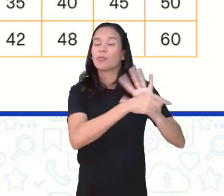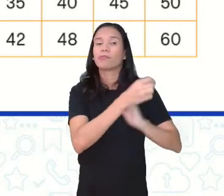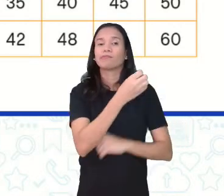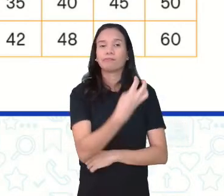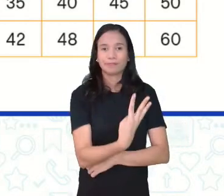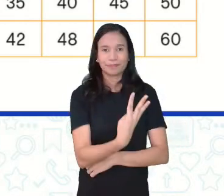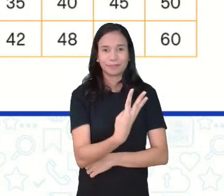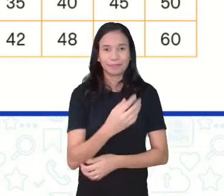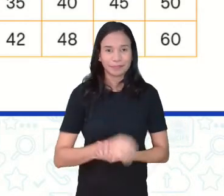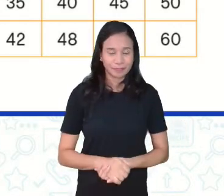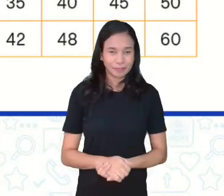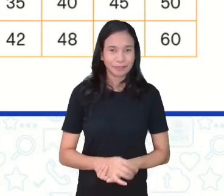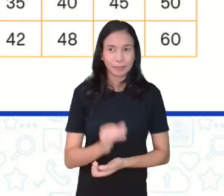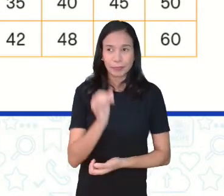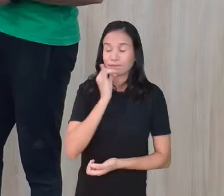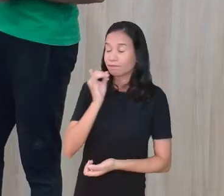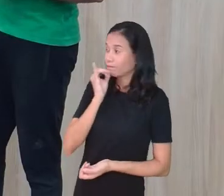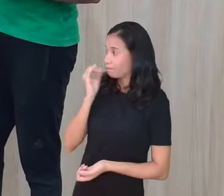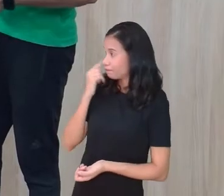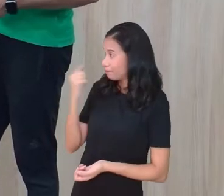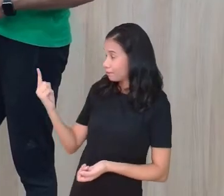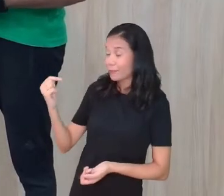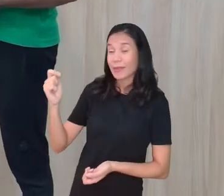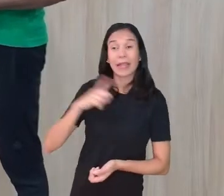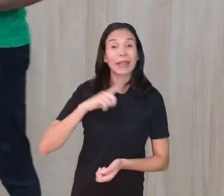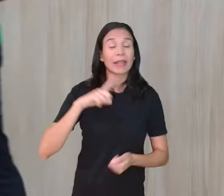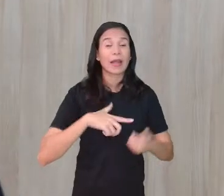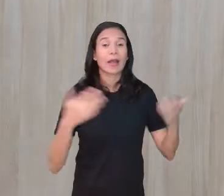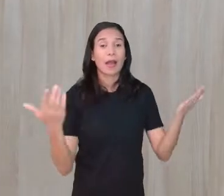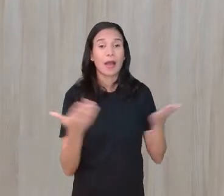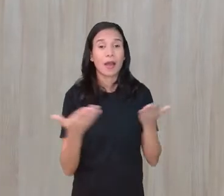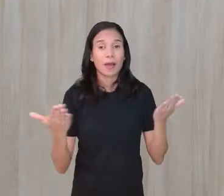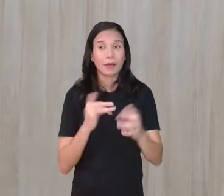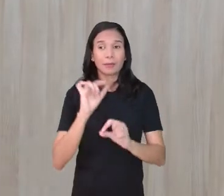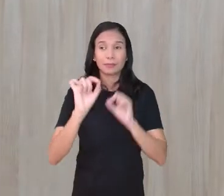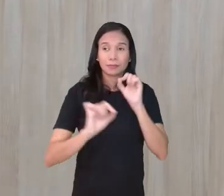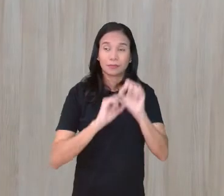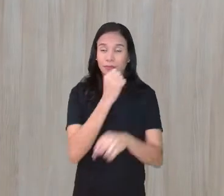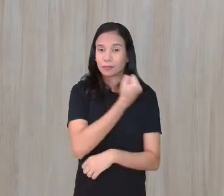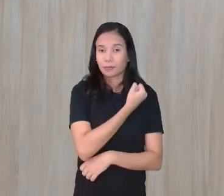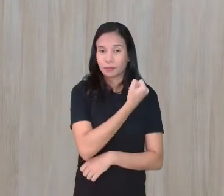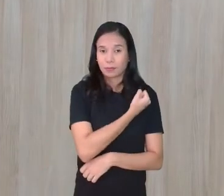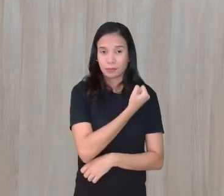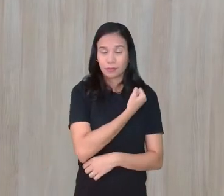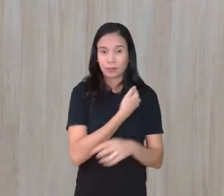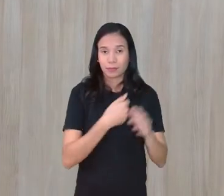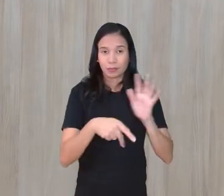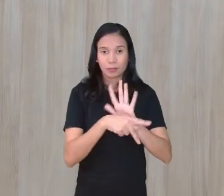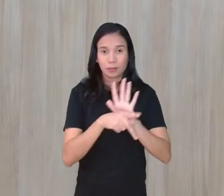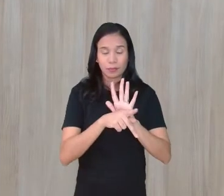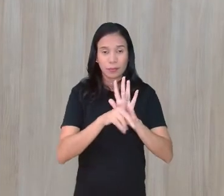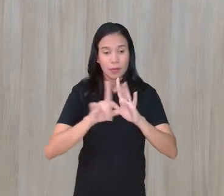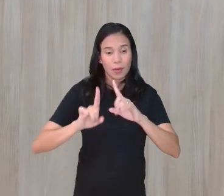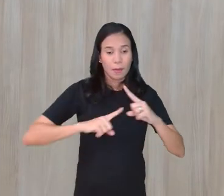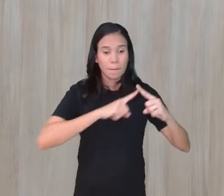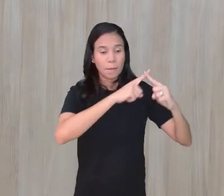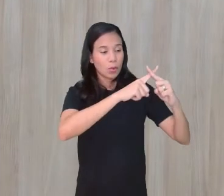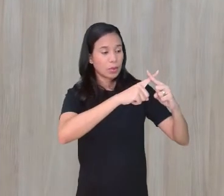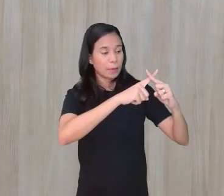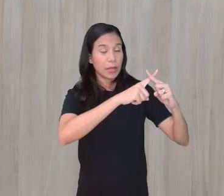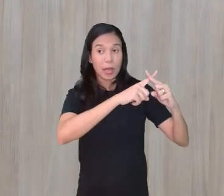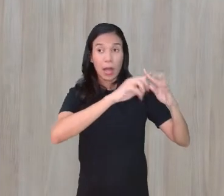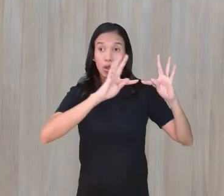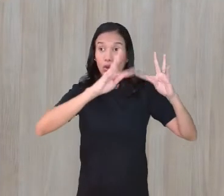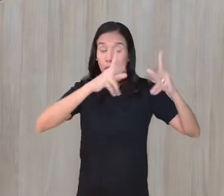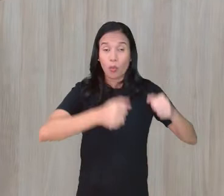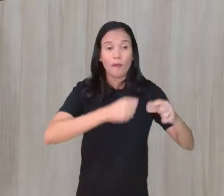por exemplo, tá? Então, se eu pego aqui os números naturais e multiplico todos eles